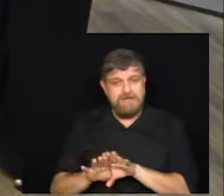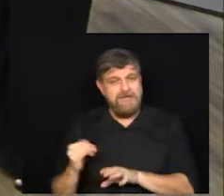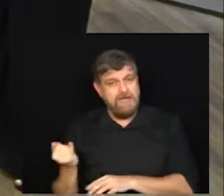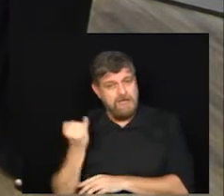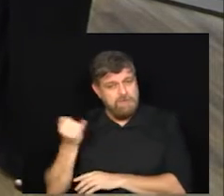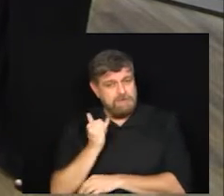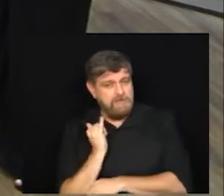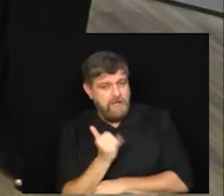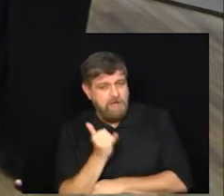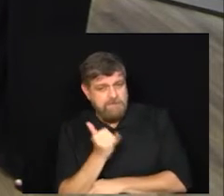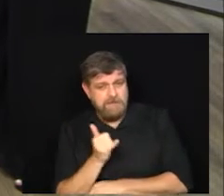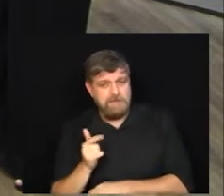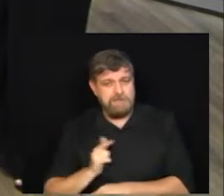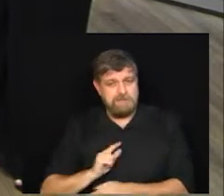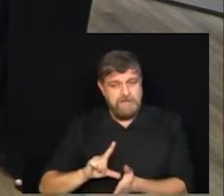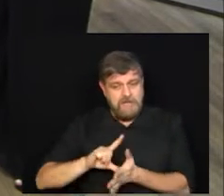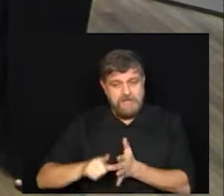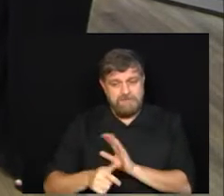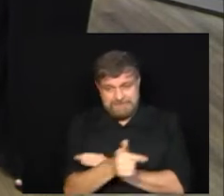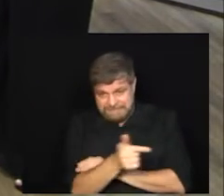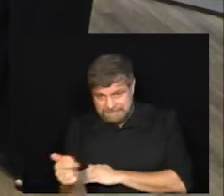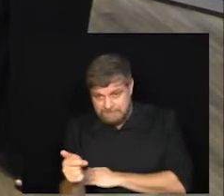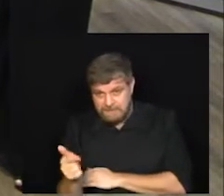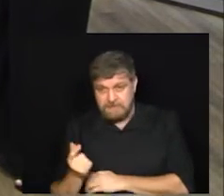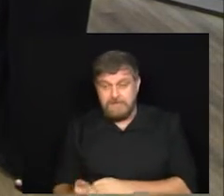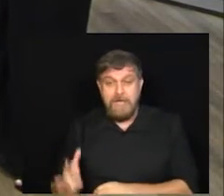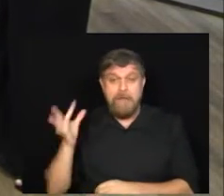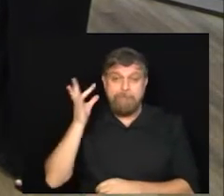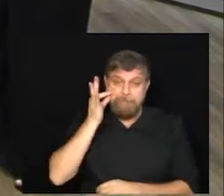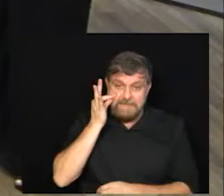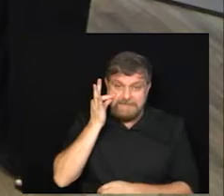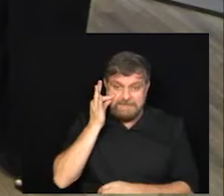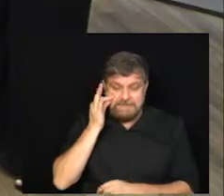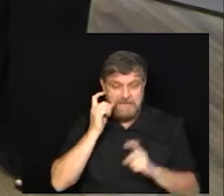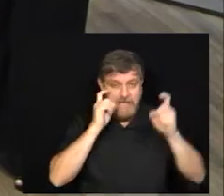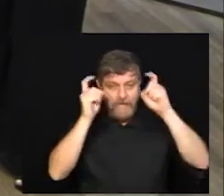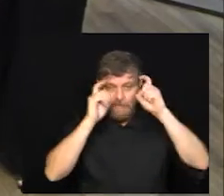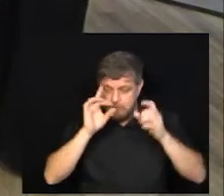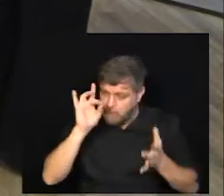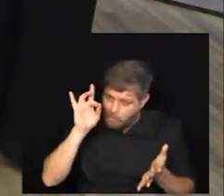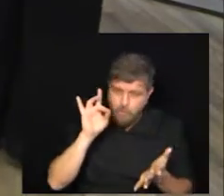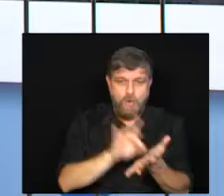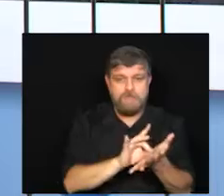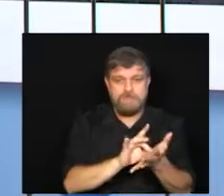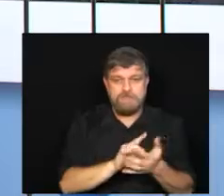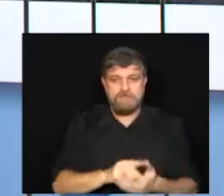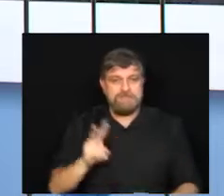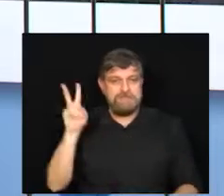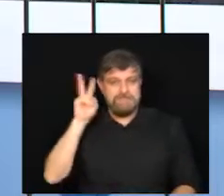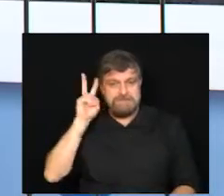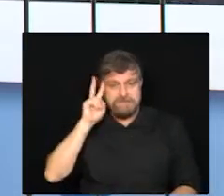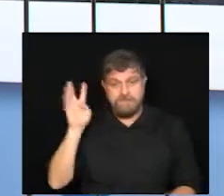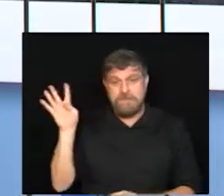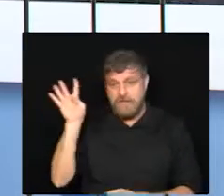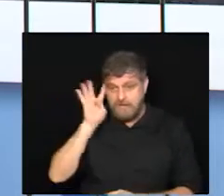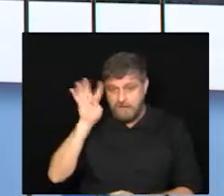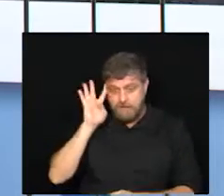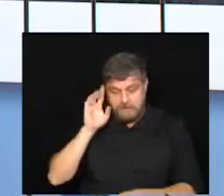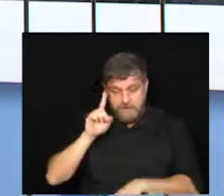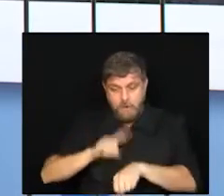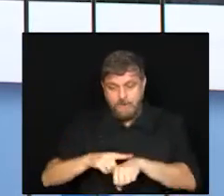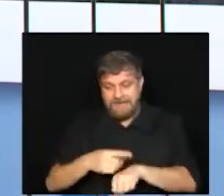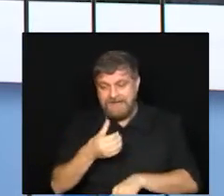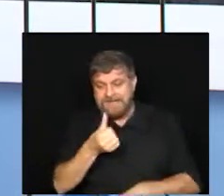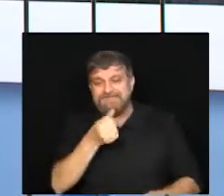importante salientar que a partir da próxima semana voltamos com as ordinárias, então, segunda e quarta, a partir